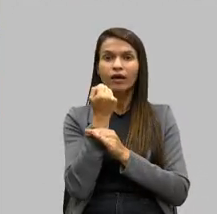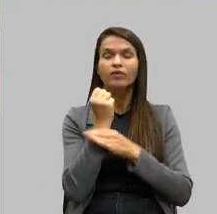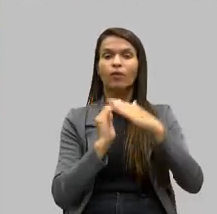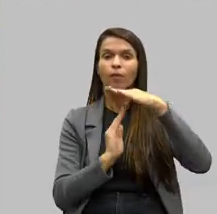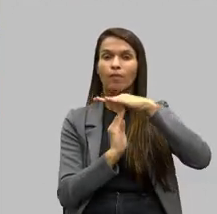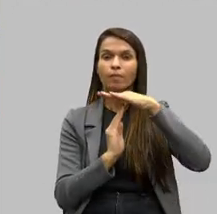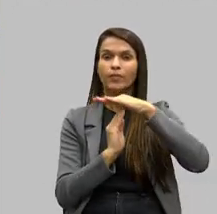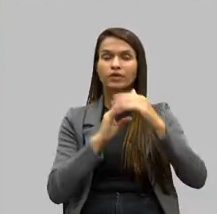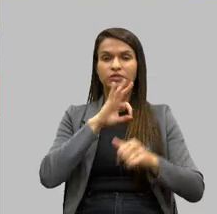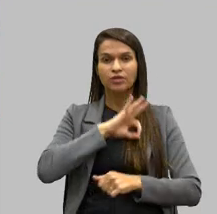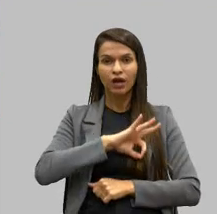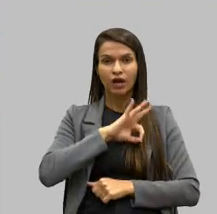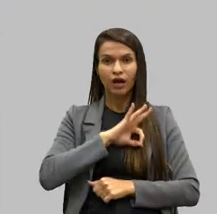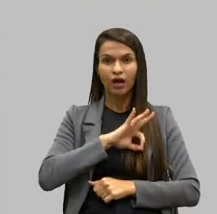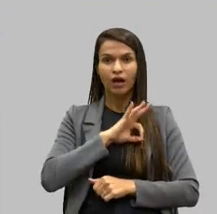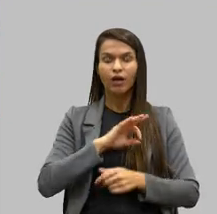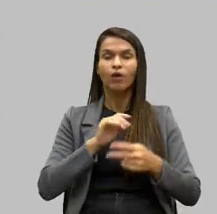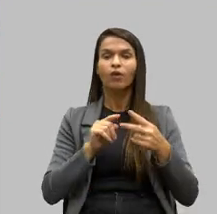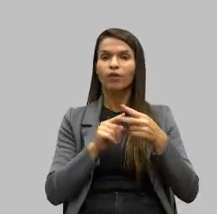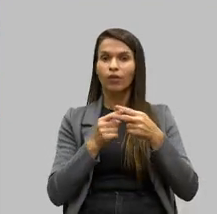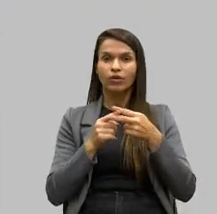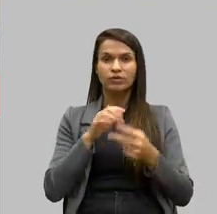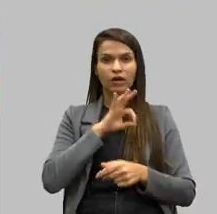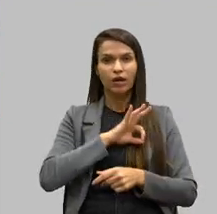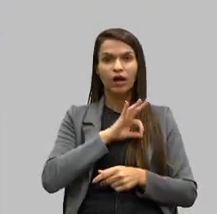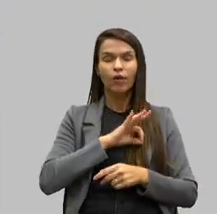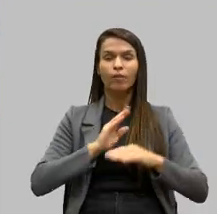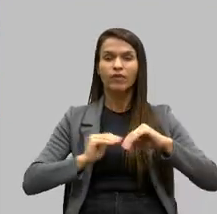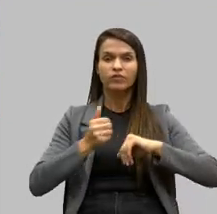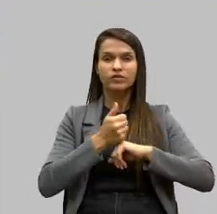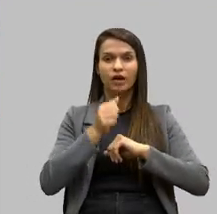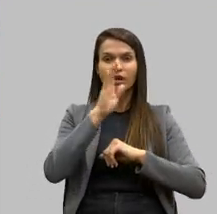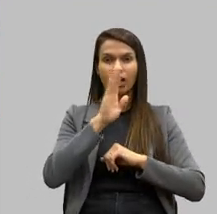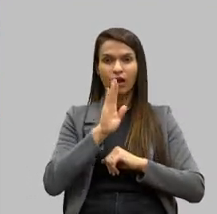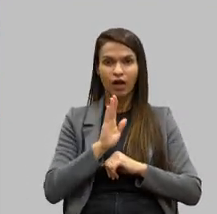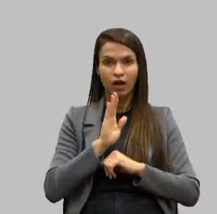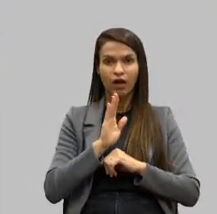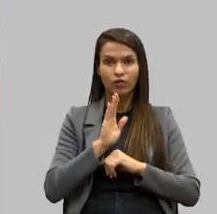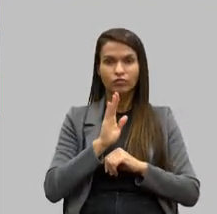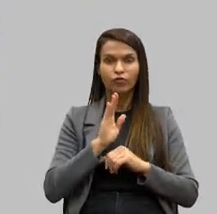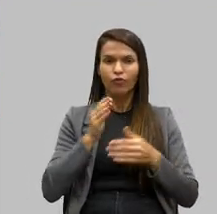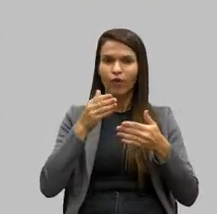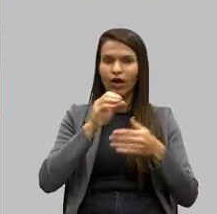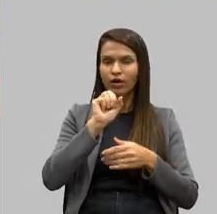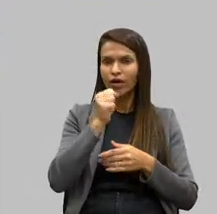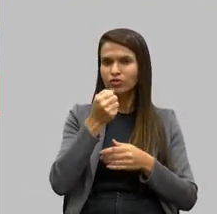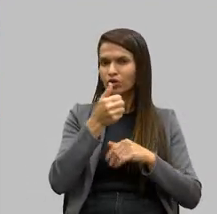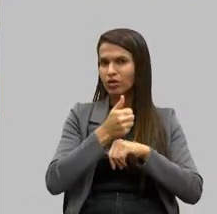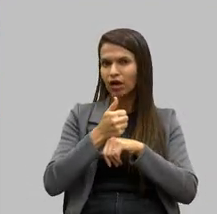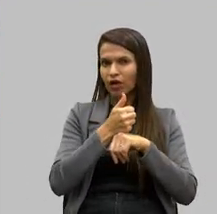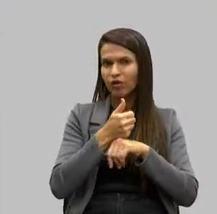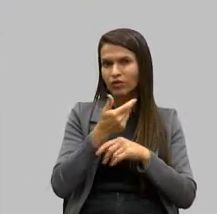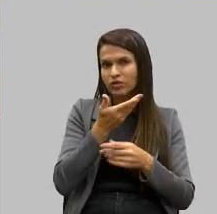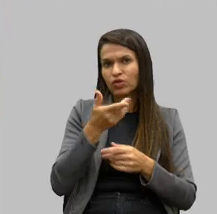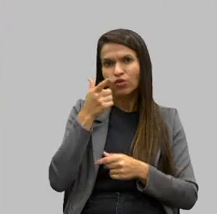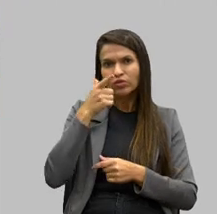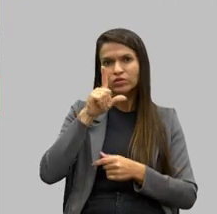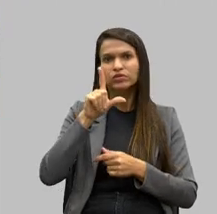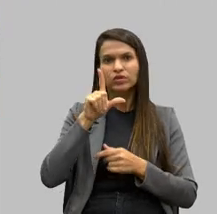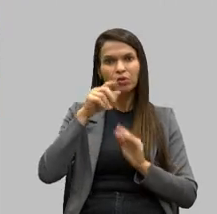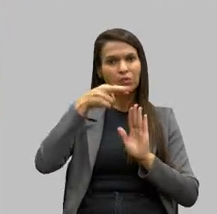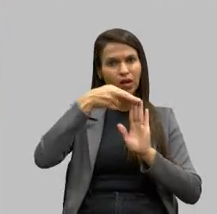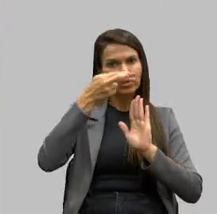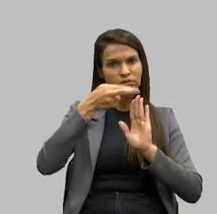salarial, os reajustes do piso salarial profissional nacional às oito carreiras, porque vocês acabaram de conquistar uma medida cautelar,